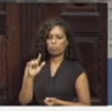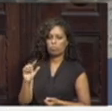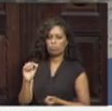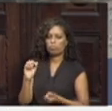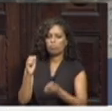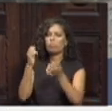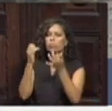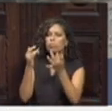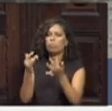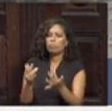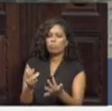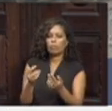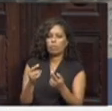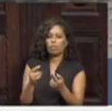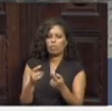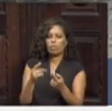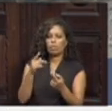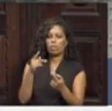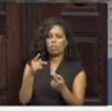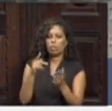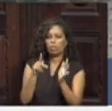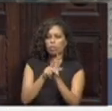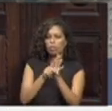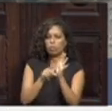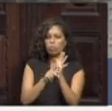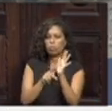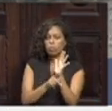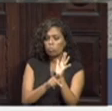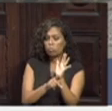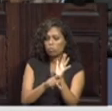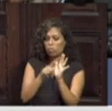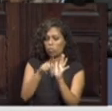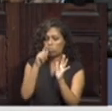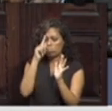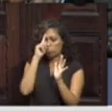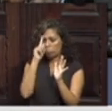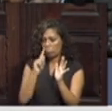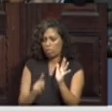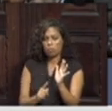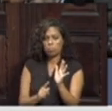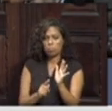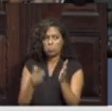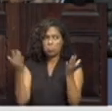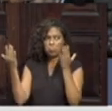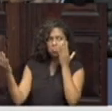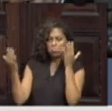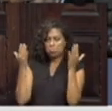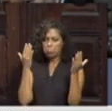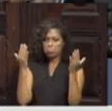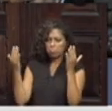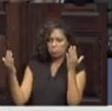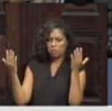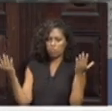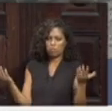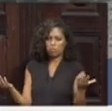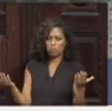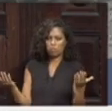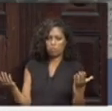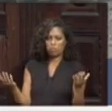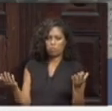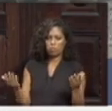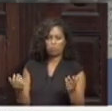eu não estou entendendo. Qual projeto o senhor vai votar agora? Já votei 2071-A de 2013, já foi autógrafo. E